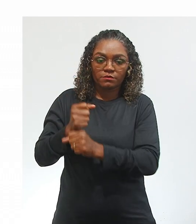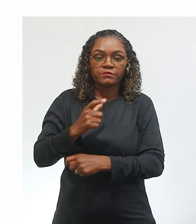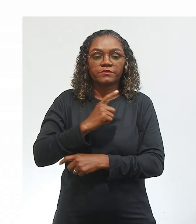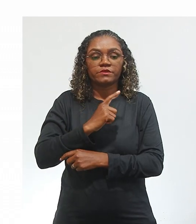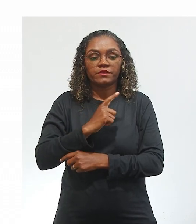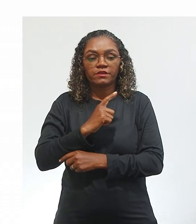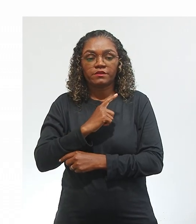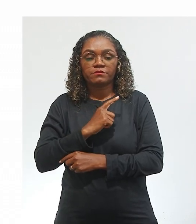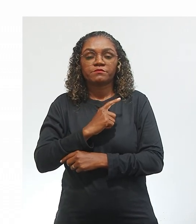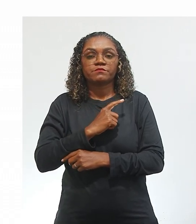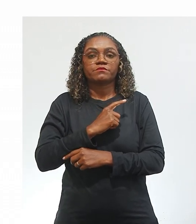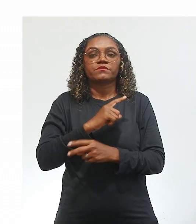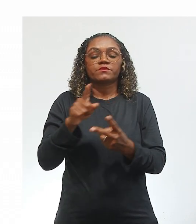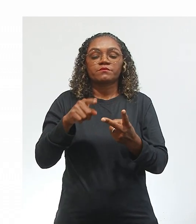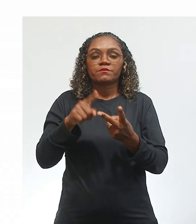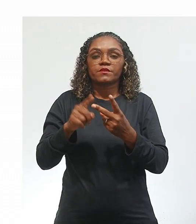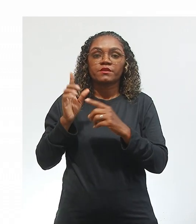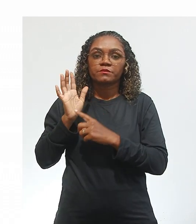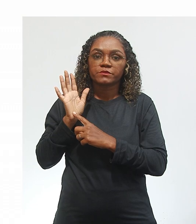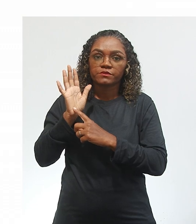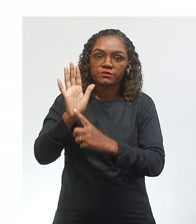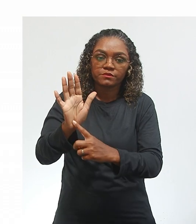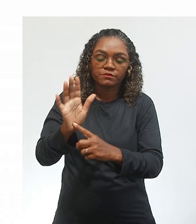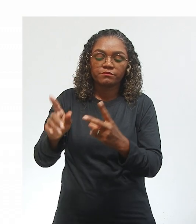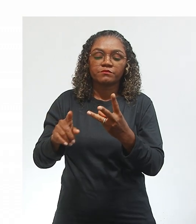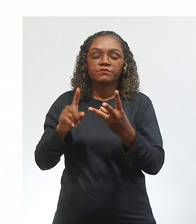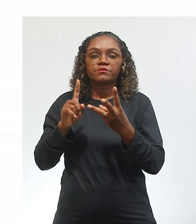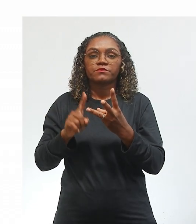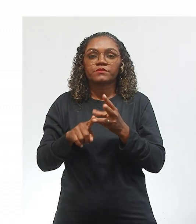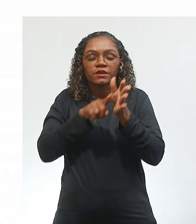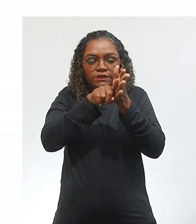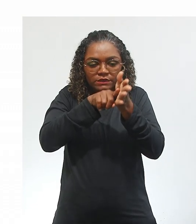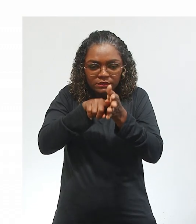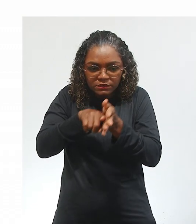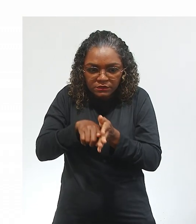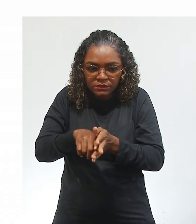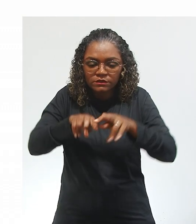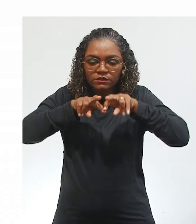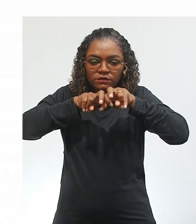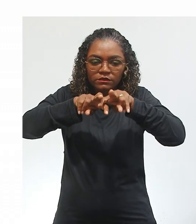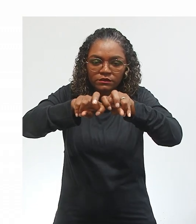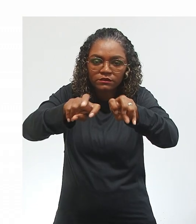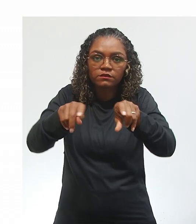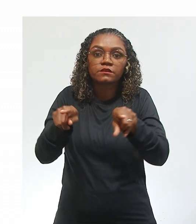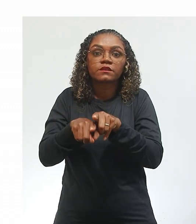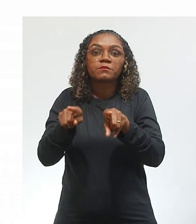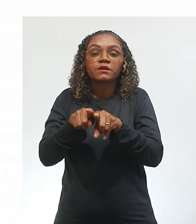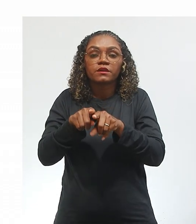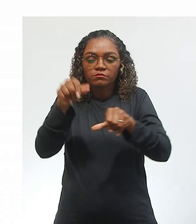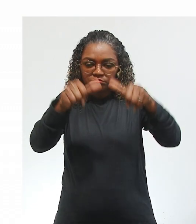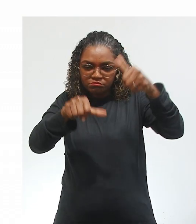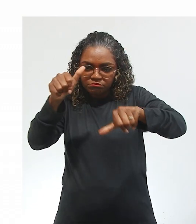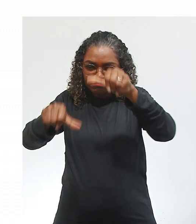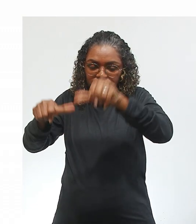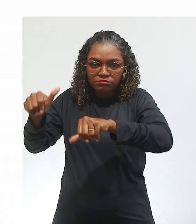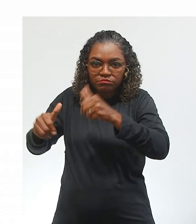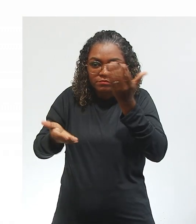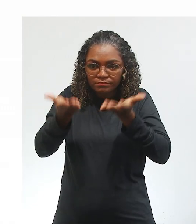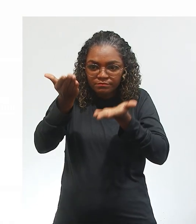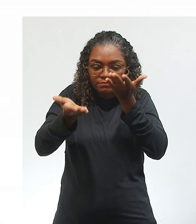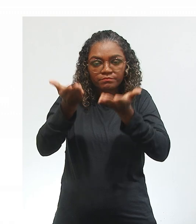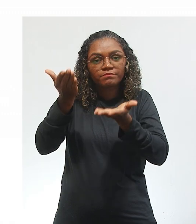escrituração, demonstração contábil, auditoria, análise de balanço, tá? Não esqueçam de dar uma lida neste